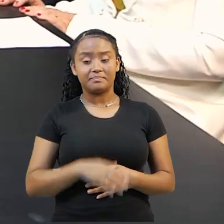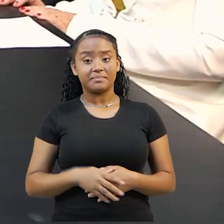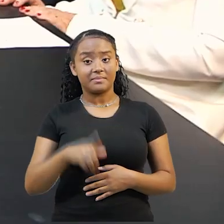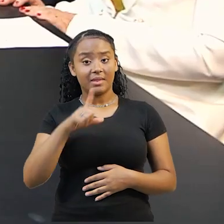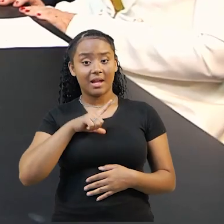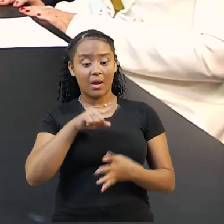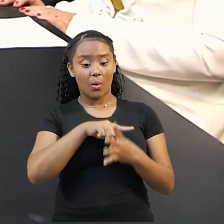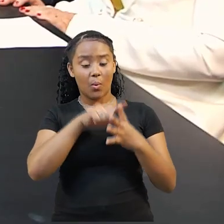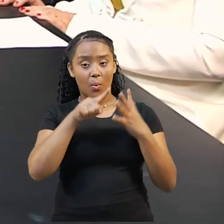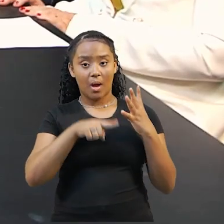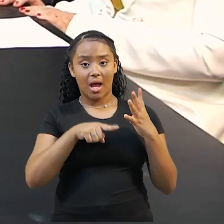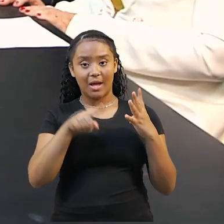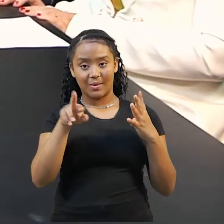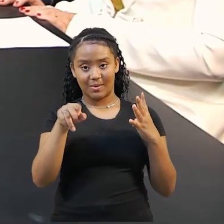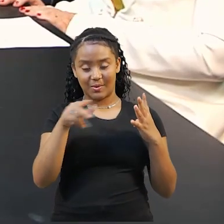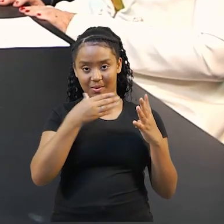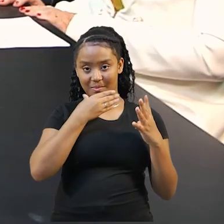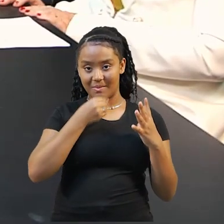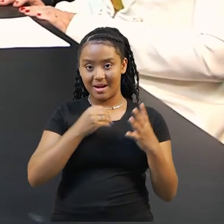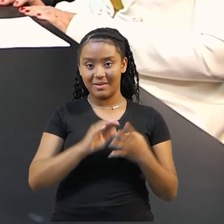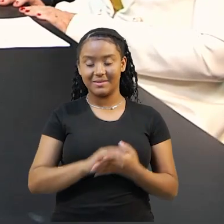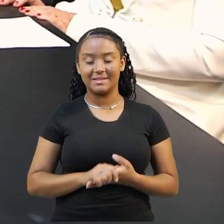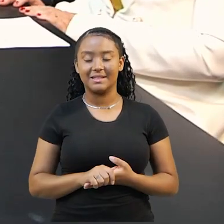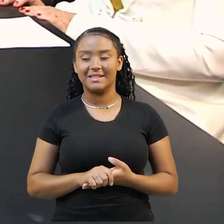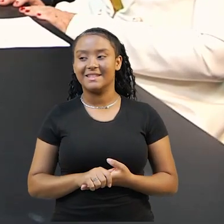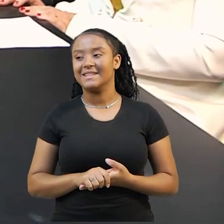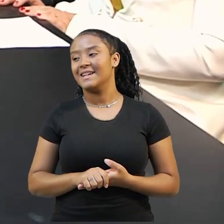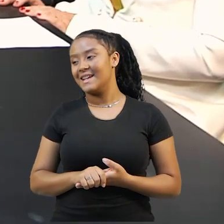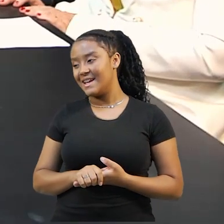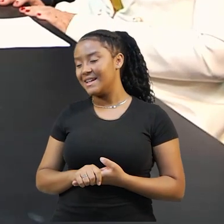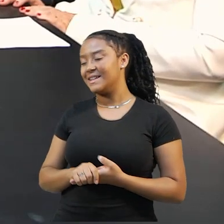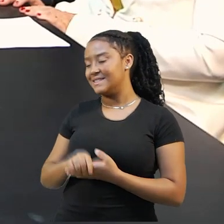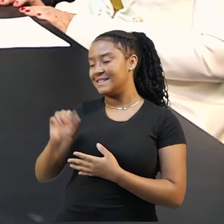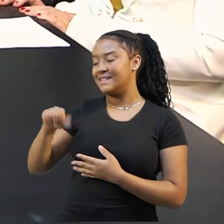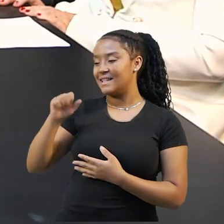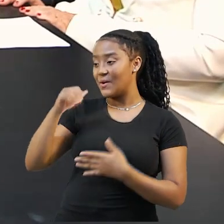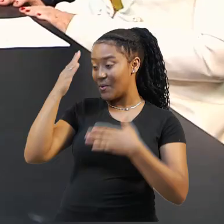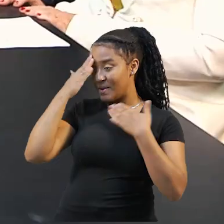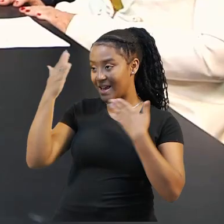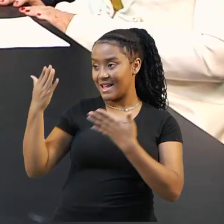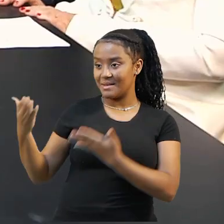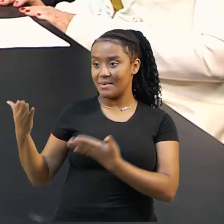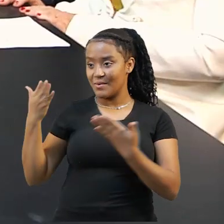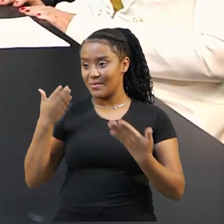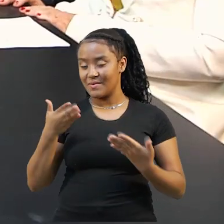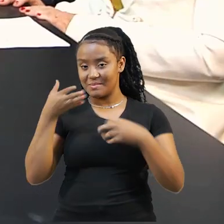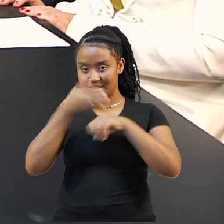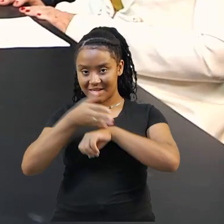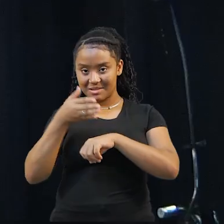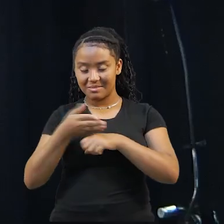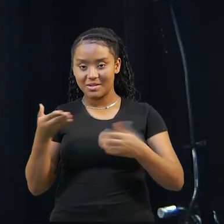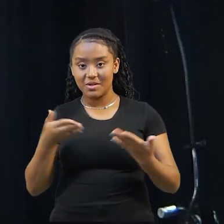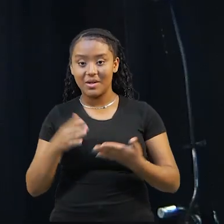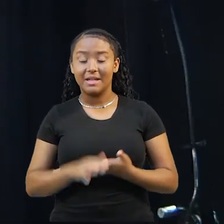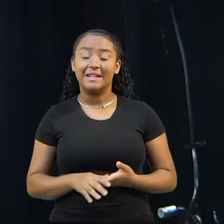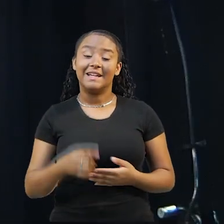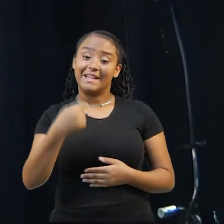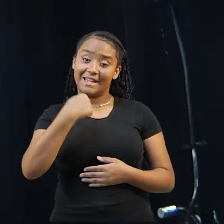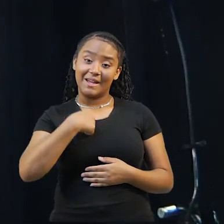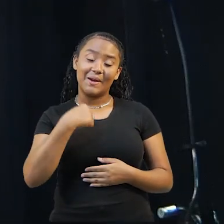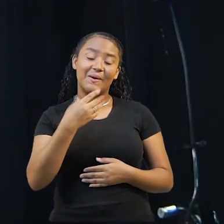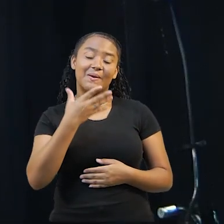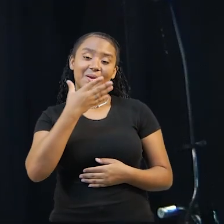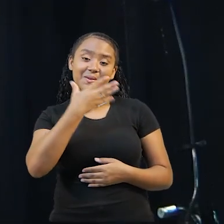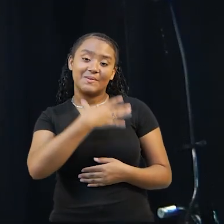irmãos, é isso? Isso. Bom, obrigada pelo convite para estar aqui hoje com vocês proseando. Eu sou a filha mais velha de uma família